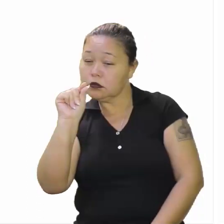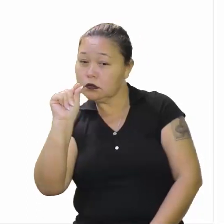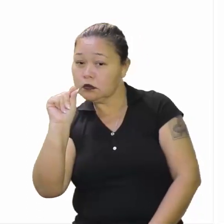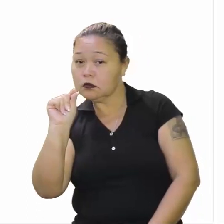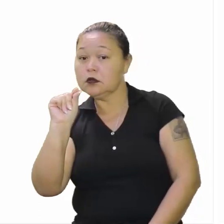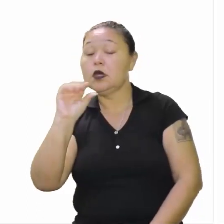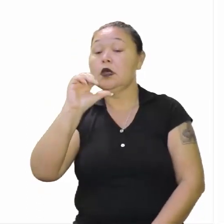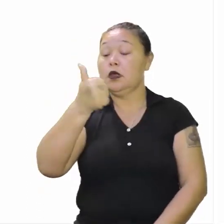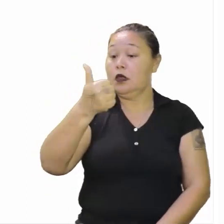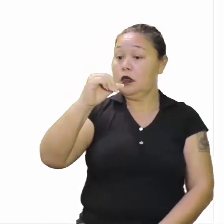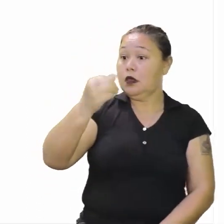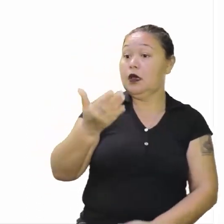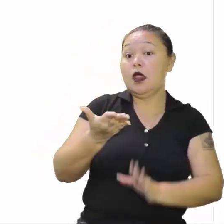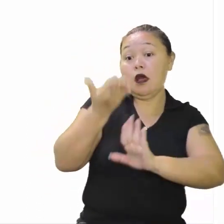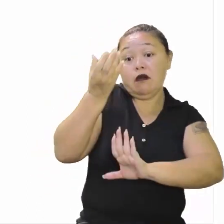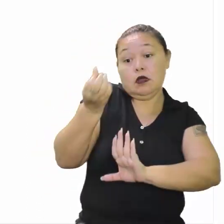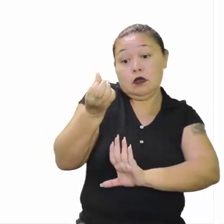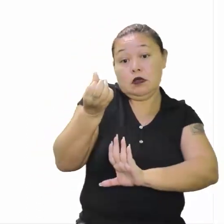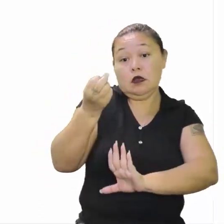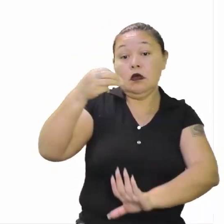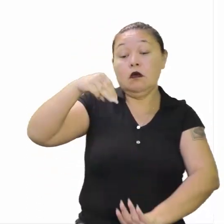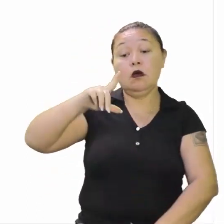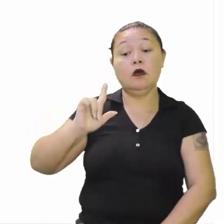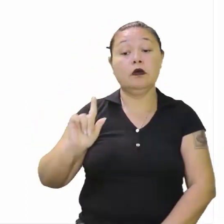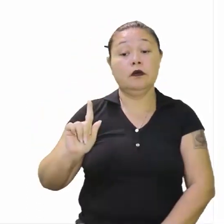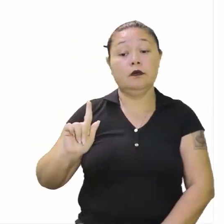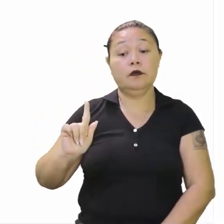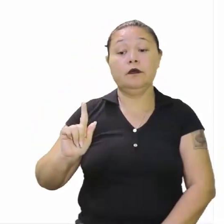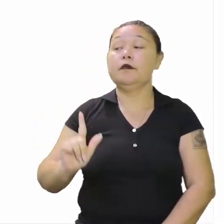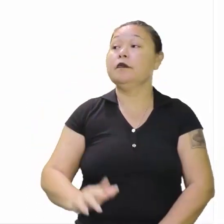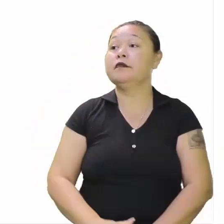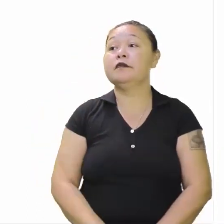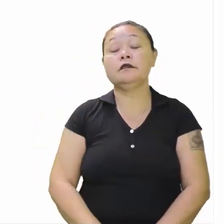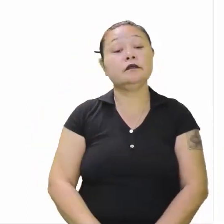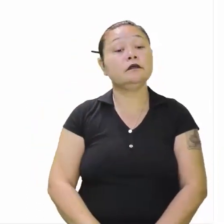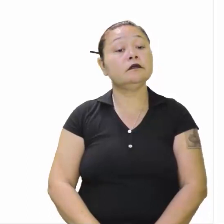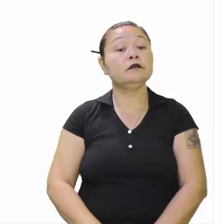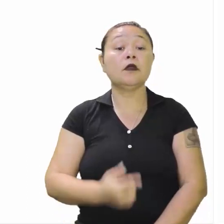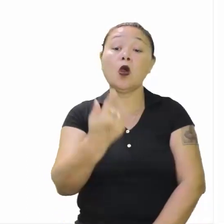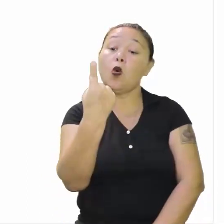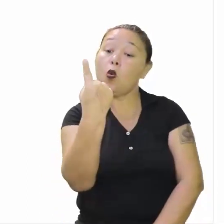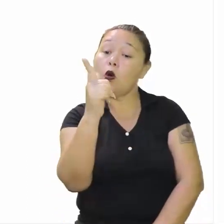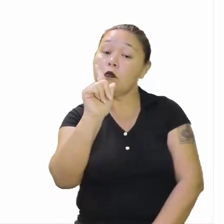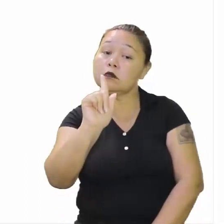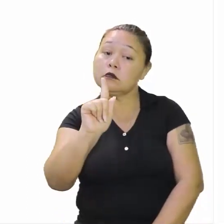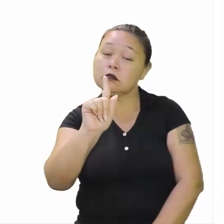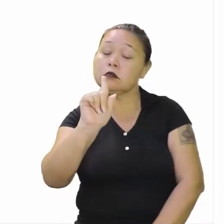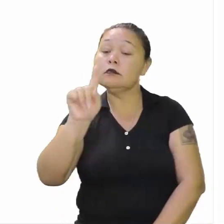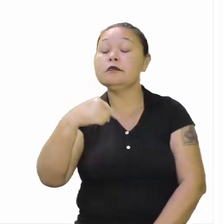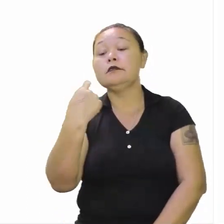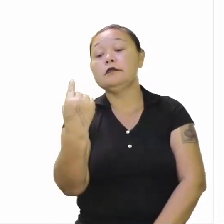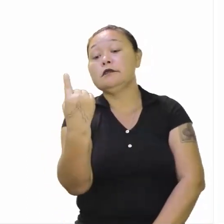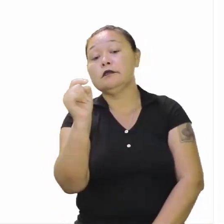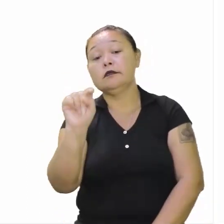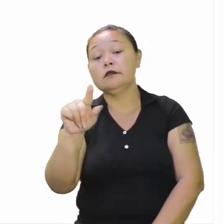sexta miligrama. Tá certo? 1 grama corresponde a 1000 miligramas, então